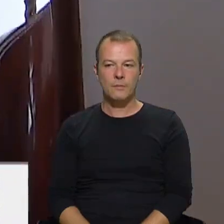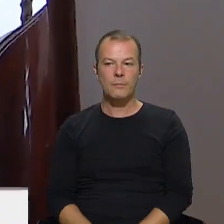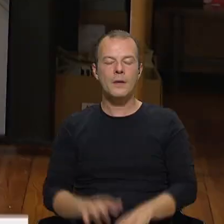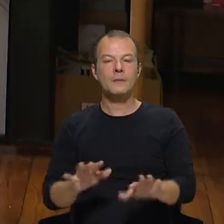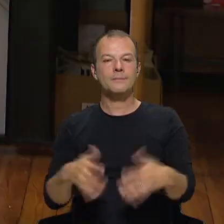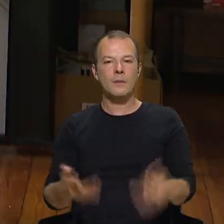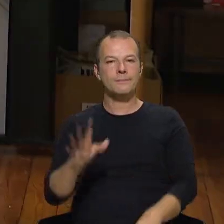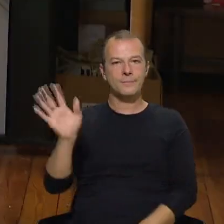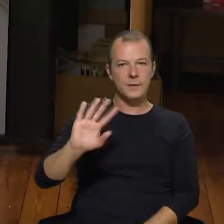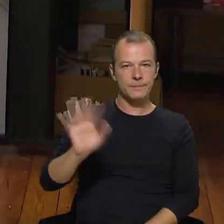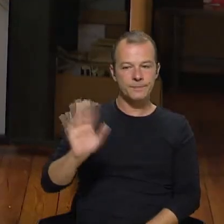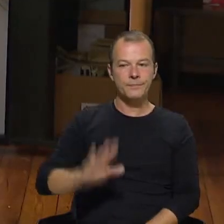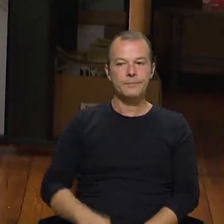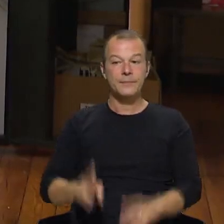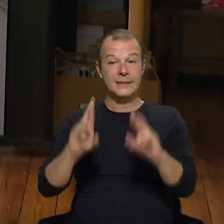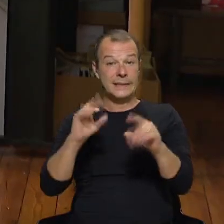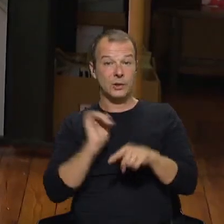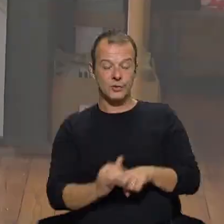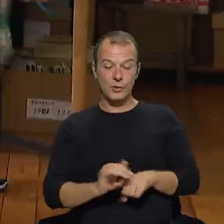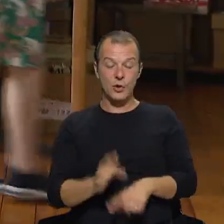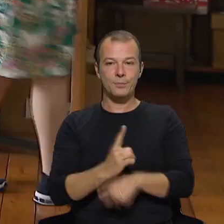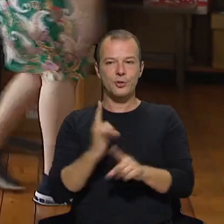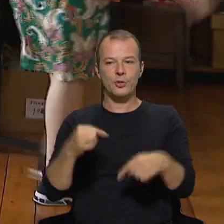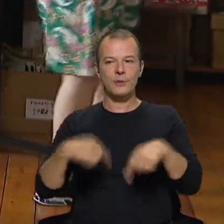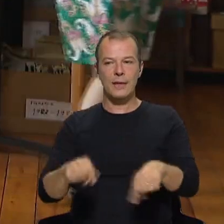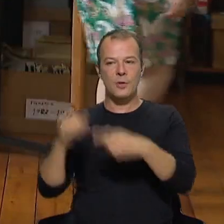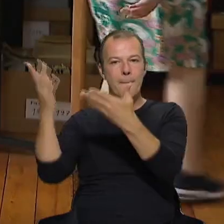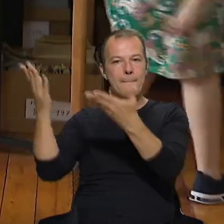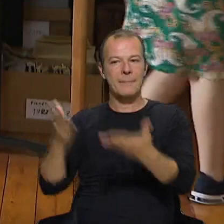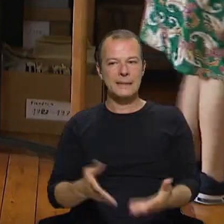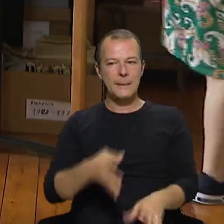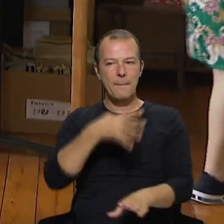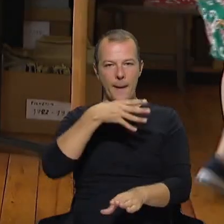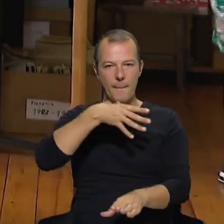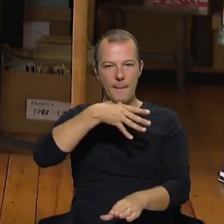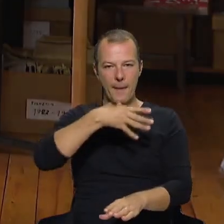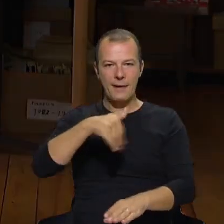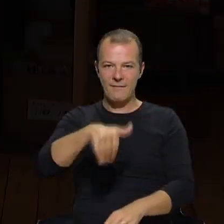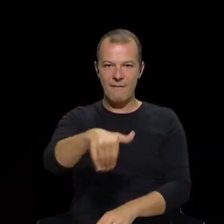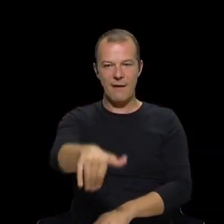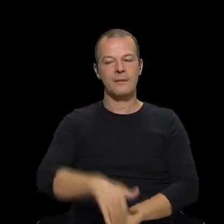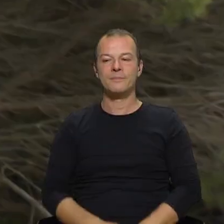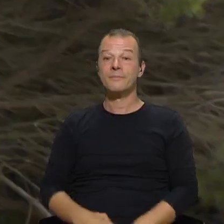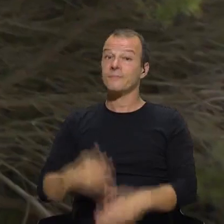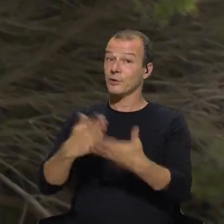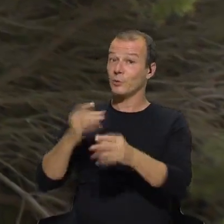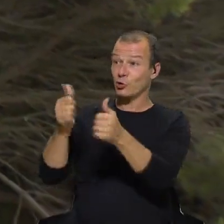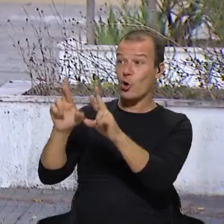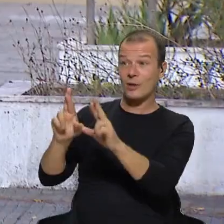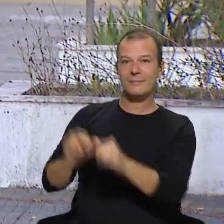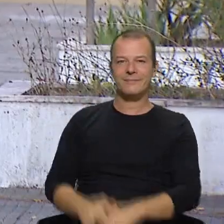Então, adeus. Deseja-me sorte que eu vou ter assim uma apresentaçãozinha. Boa escola! Obrigada.